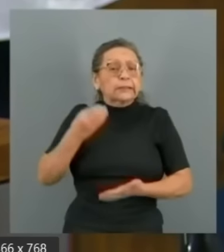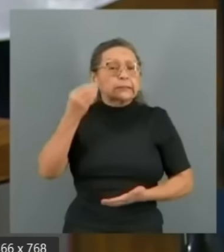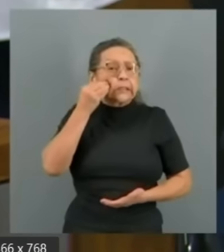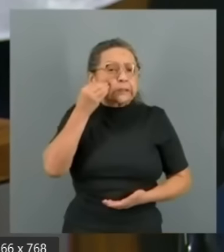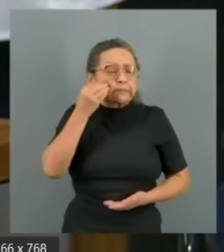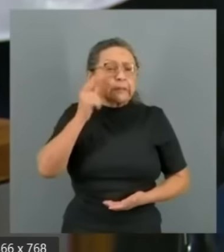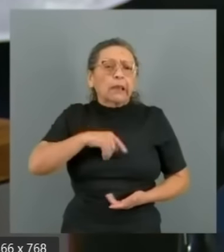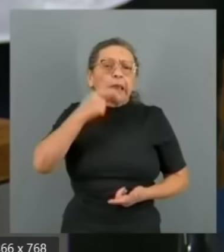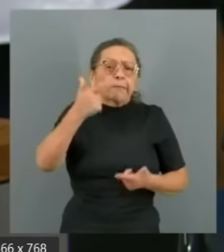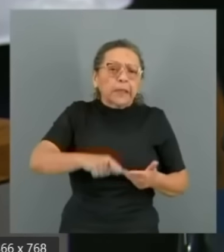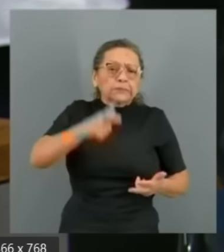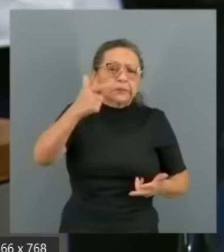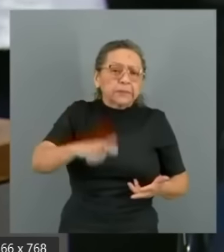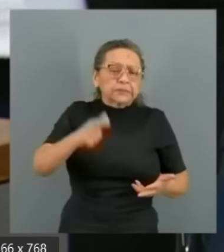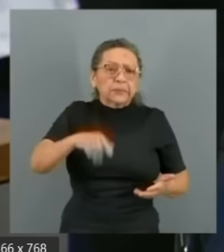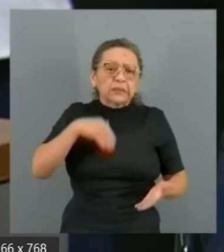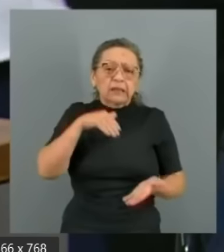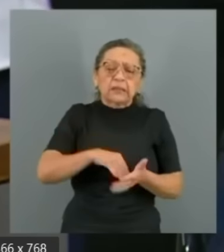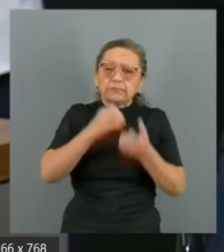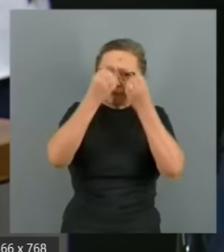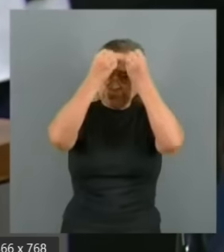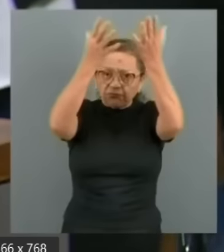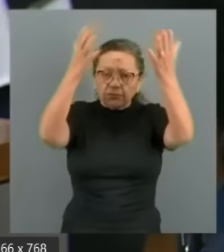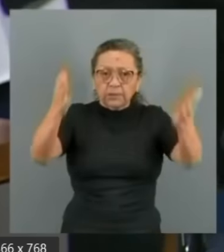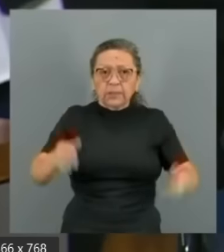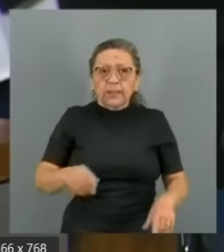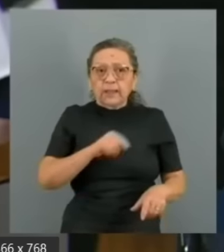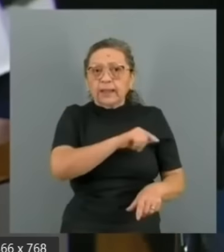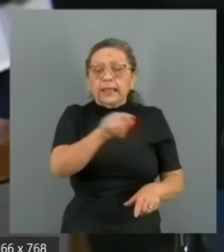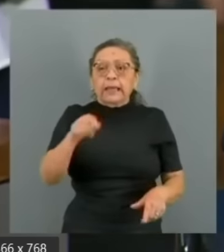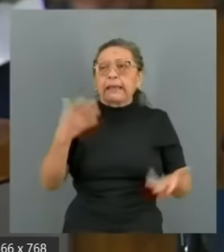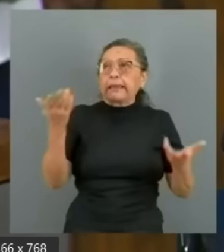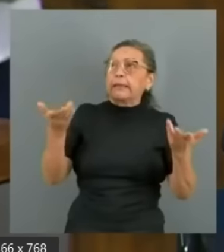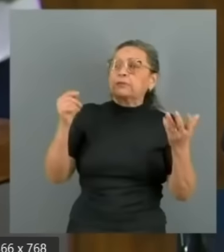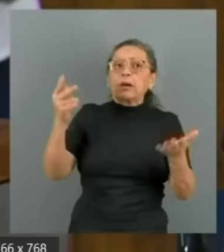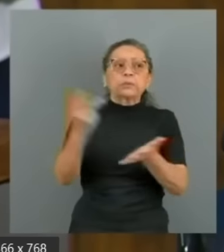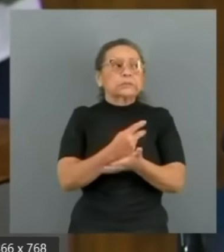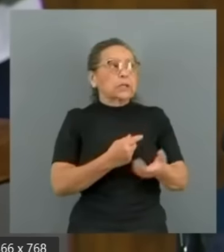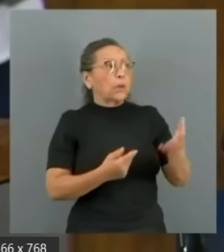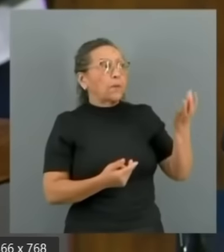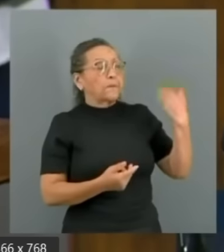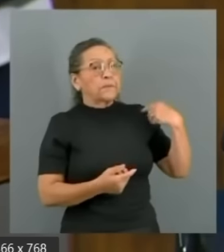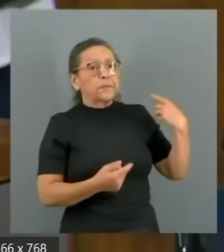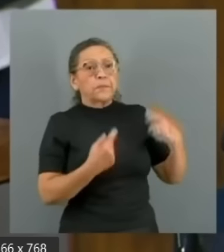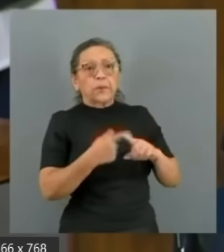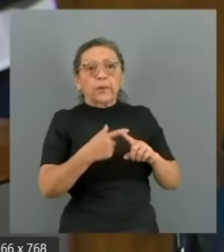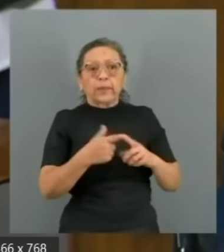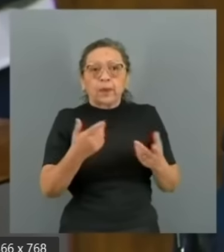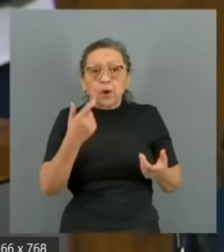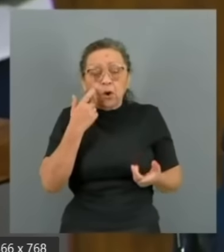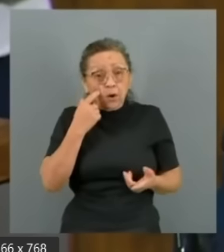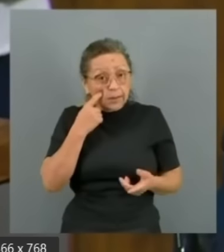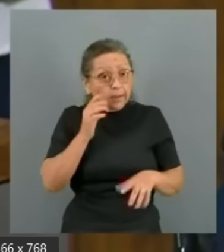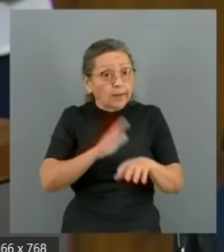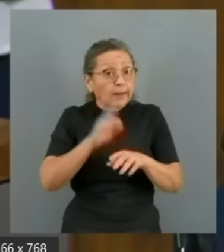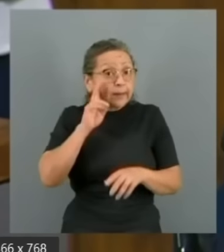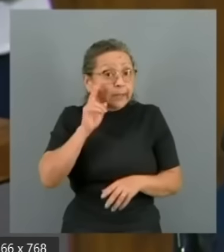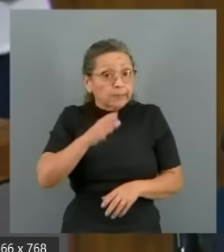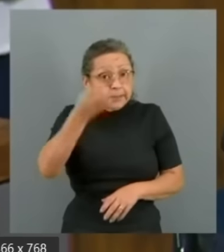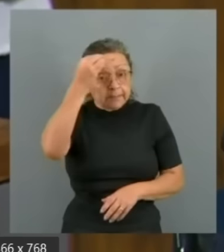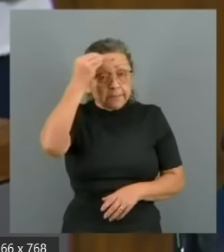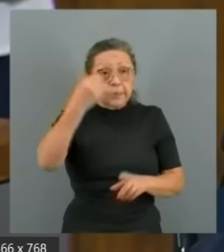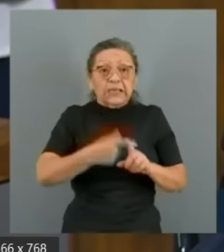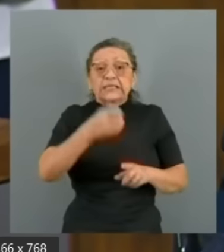é repetida até a exaustão. Essa questão aconteceu porque, olha, lembrem-se, porque